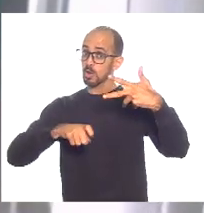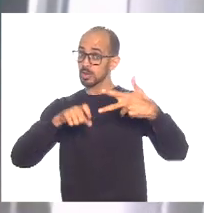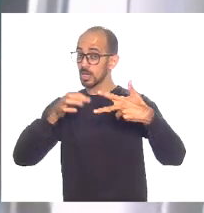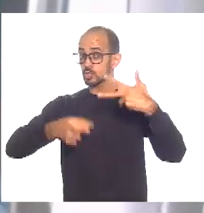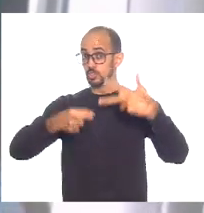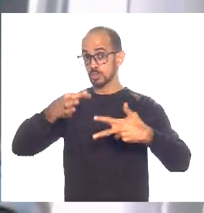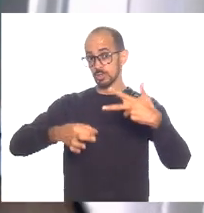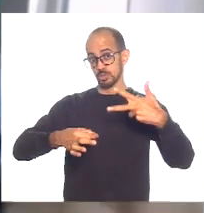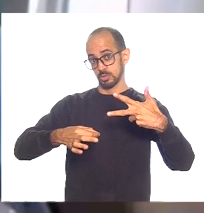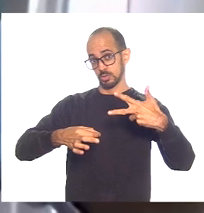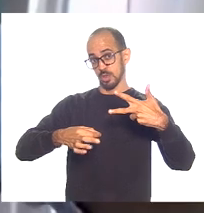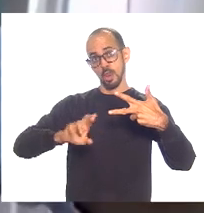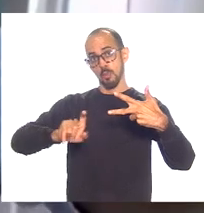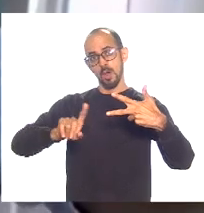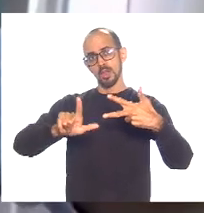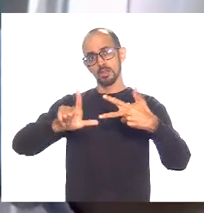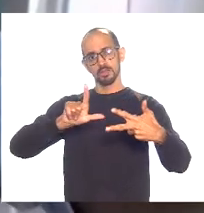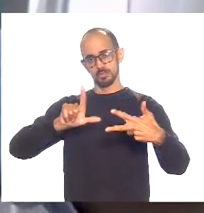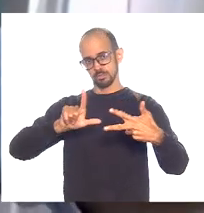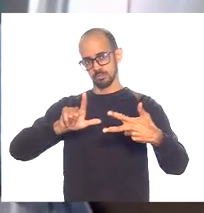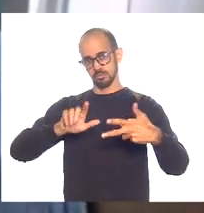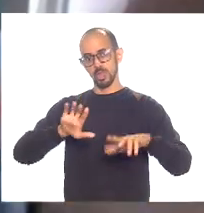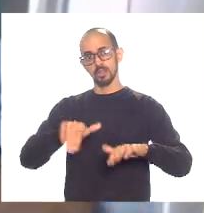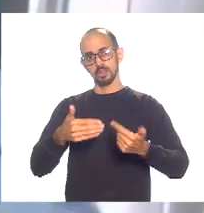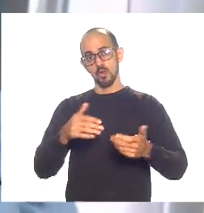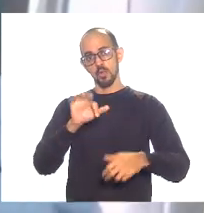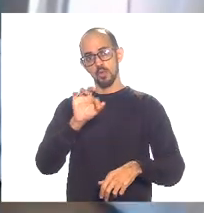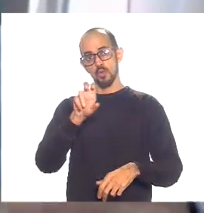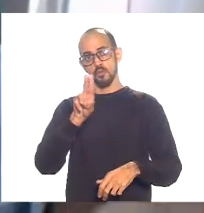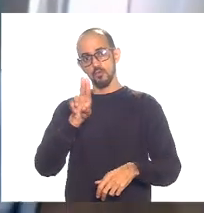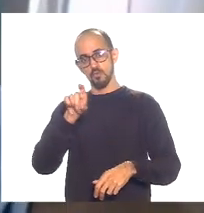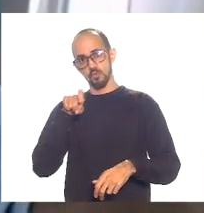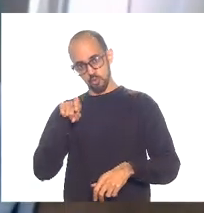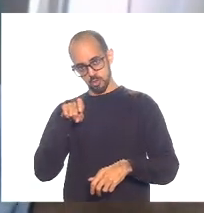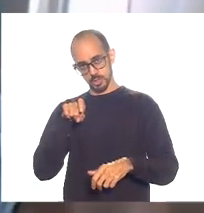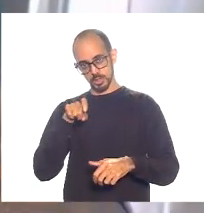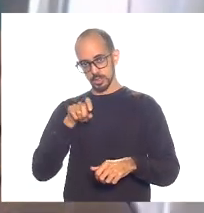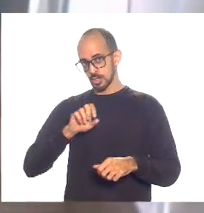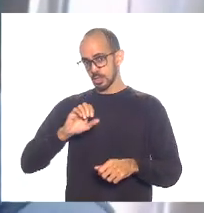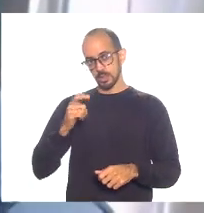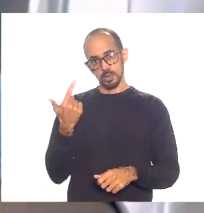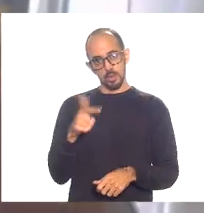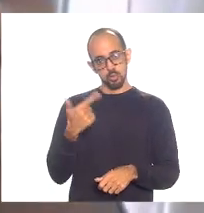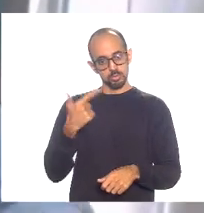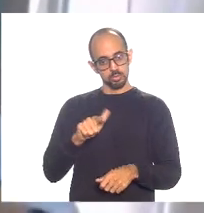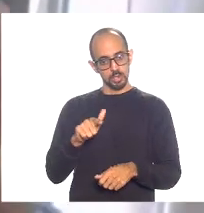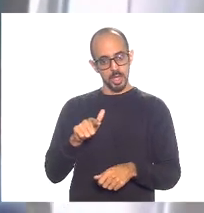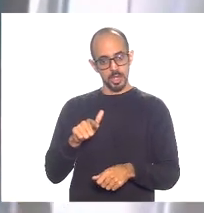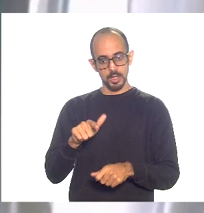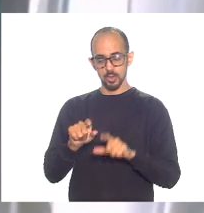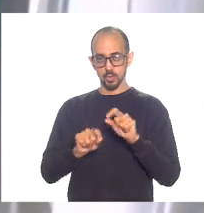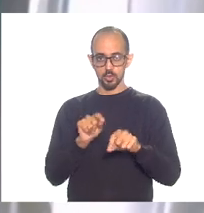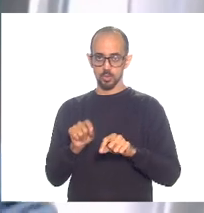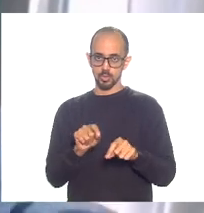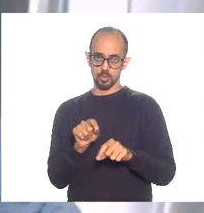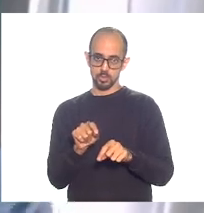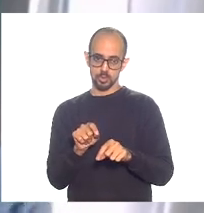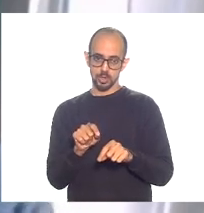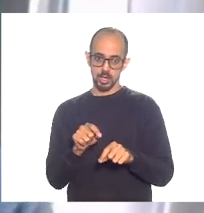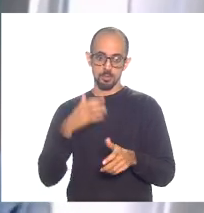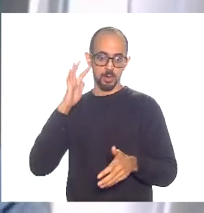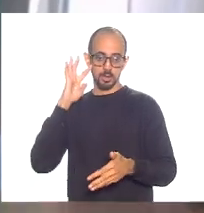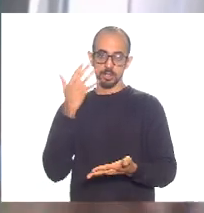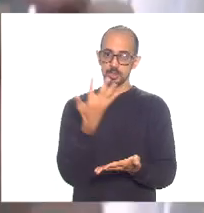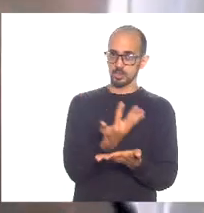Legislativo. Então, a decisão tomada pelo ministro Fux em nada alcança decisões que eventualmente venham a ser tomadas sobre